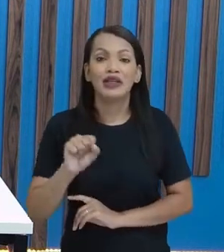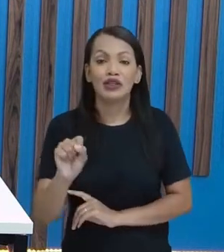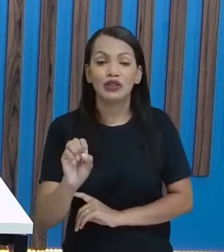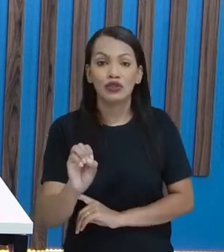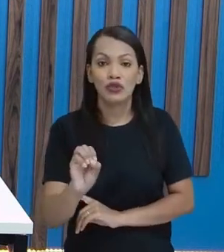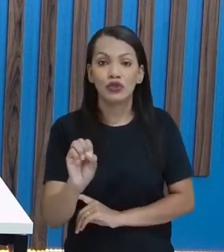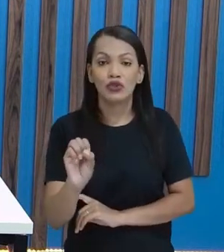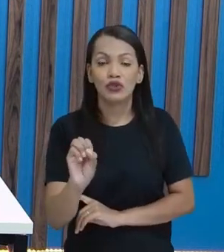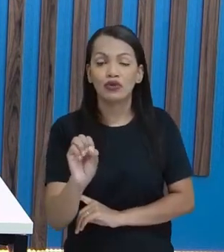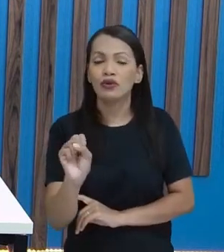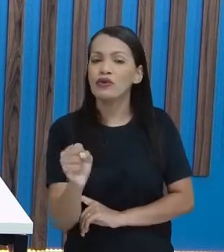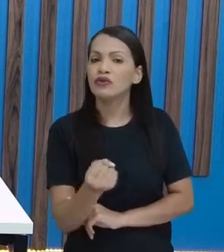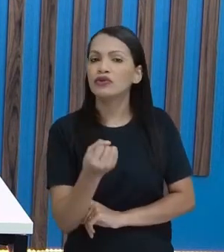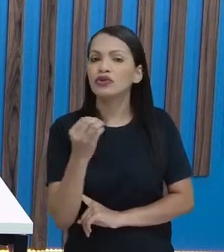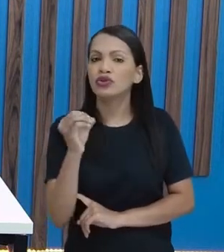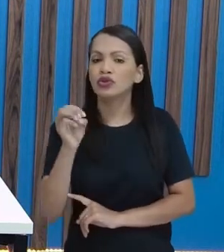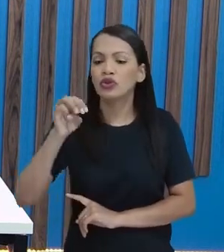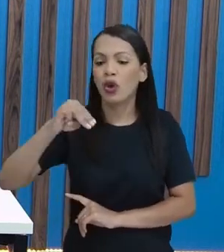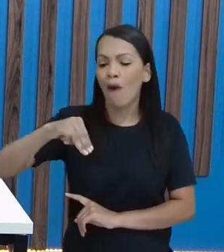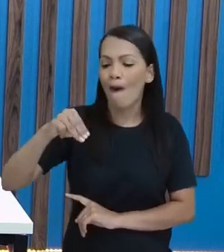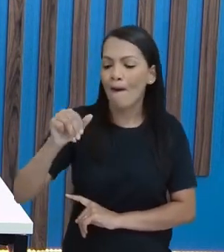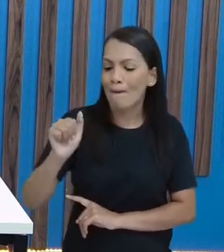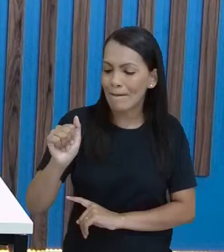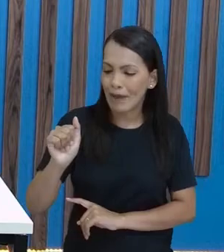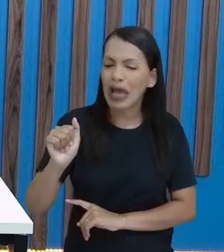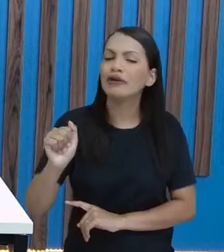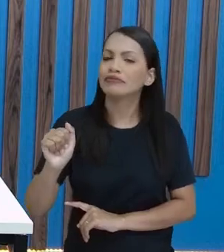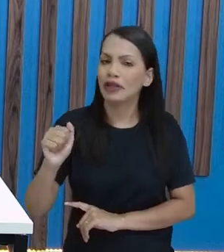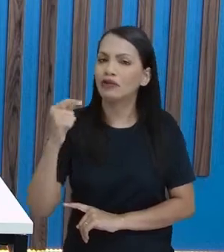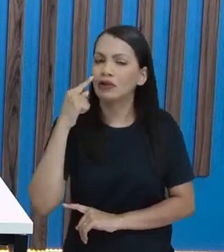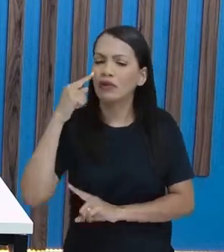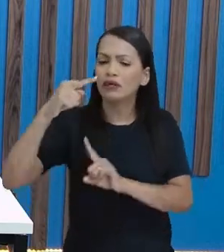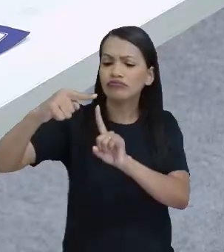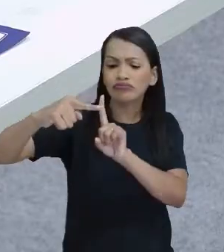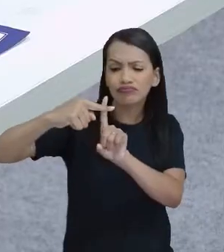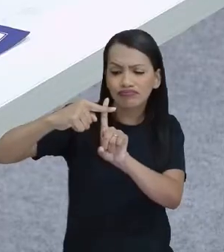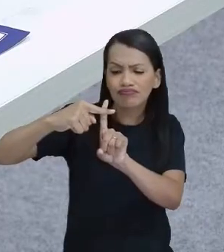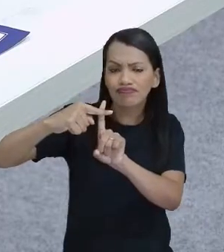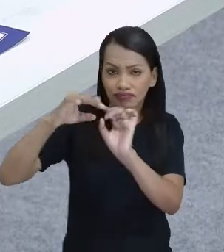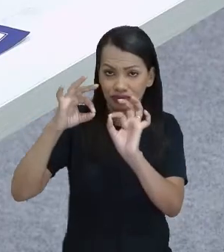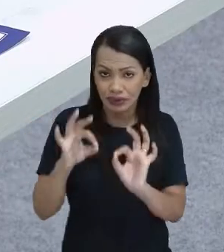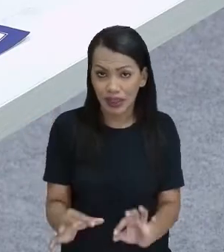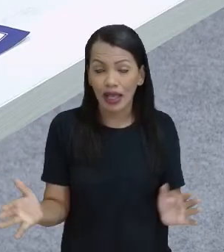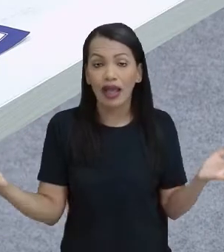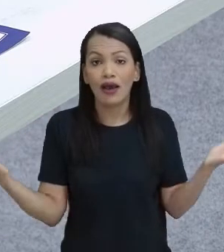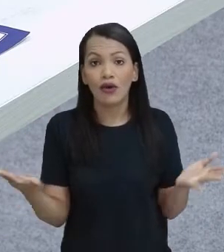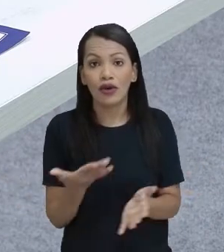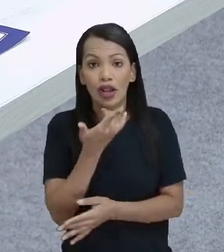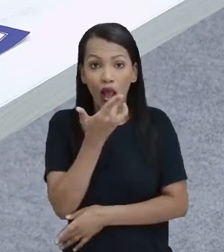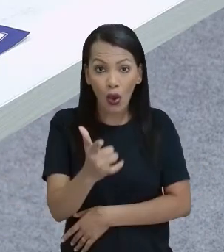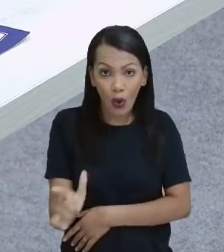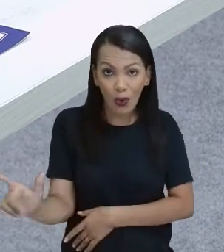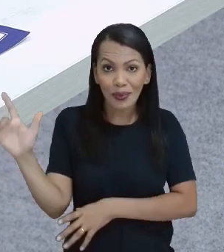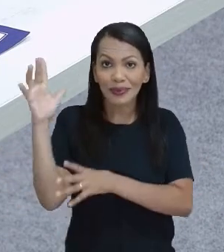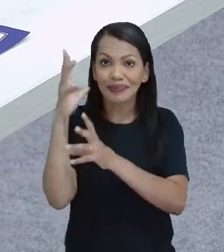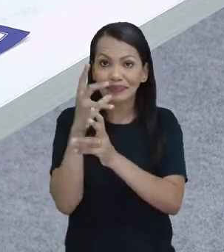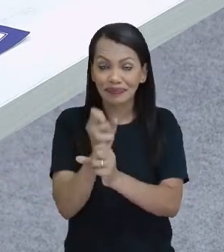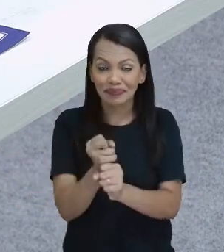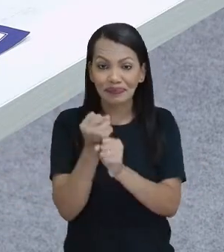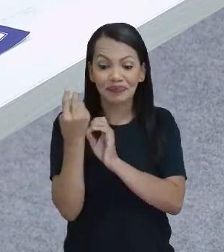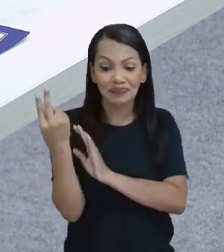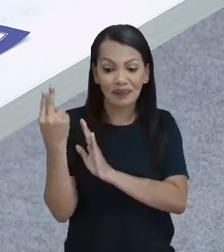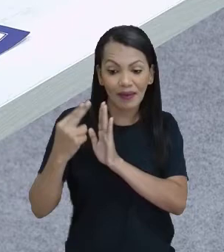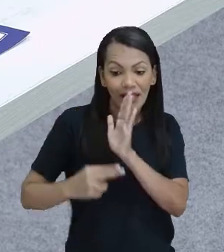Para poder juntar tudo, a gente tem que somar, tá certo? Agora vamos para mais outro probleminha. Tá? Eu vou ler ele aqui